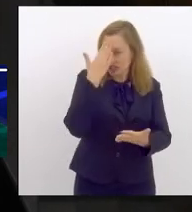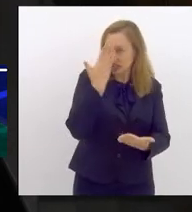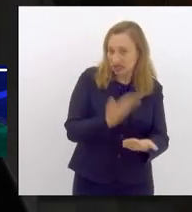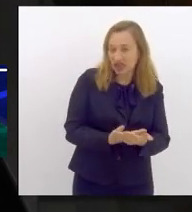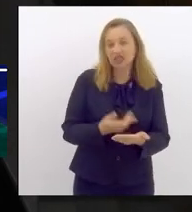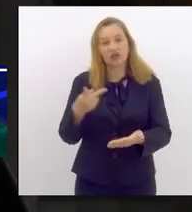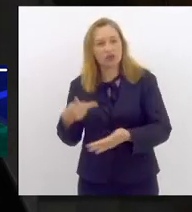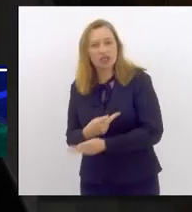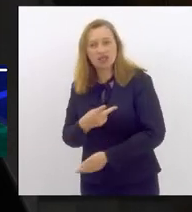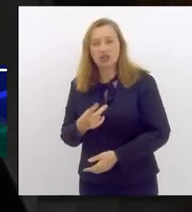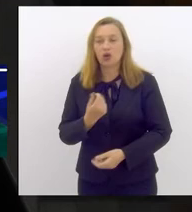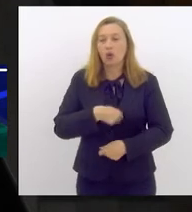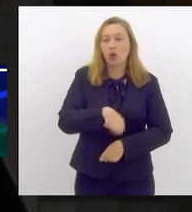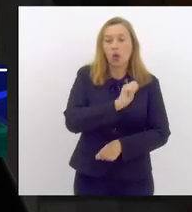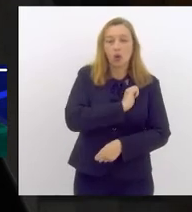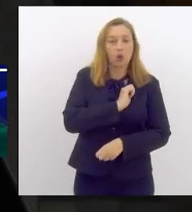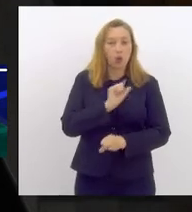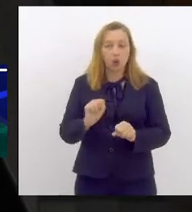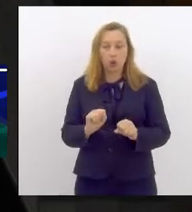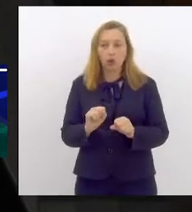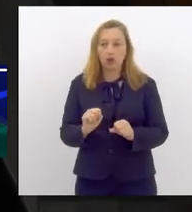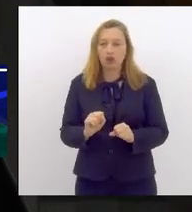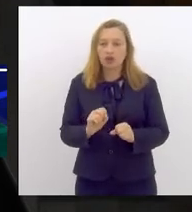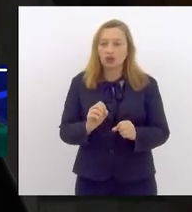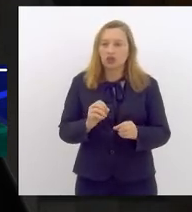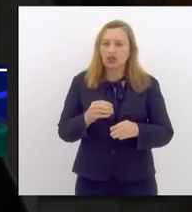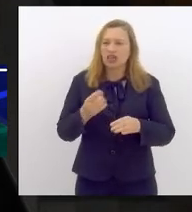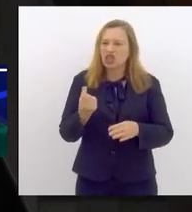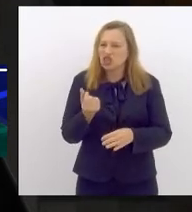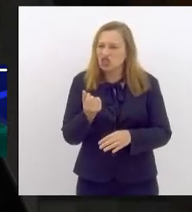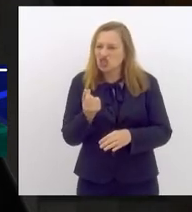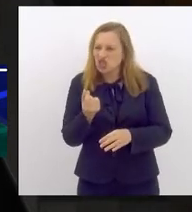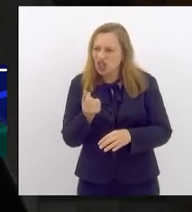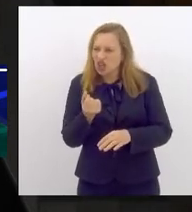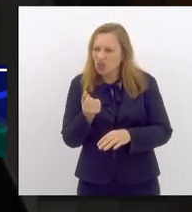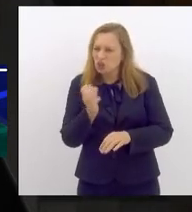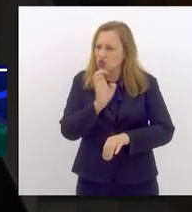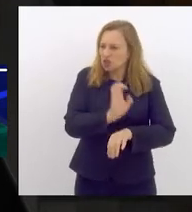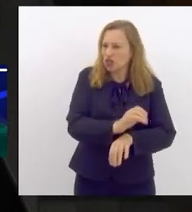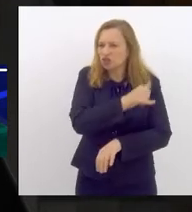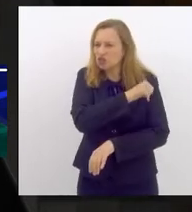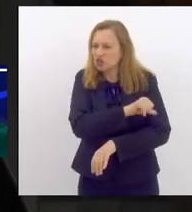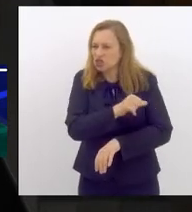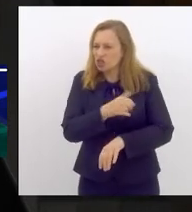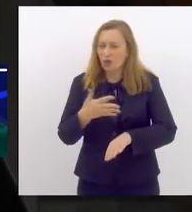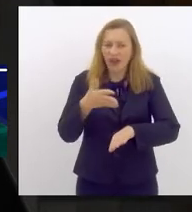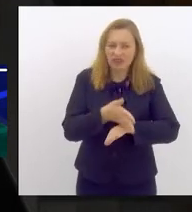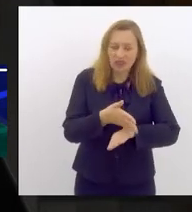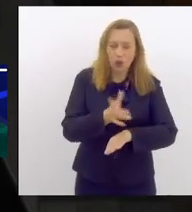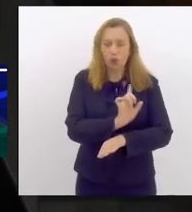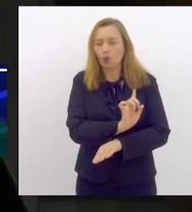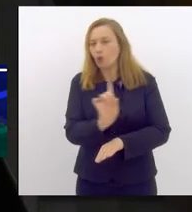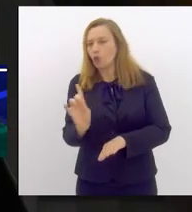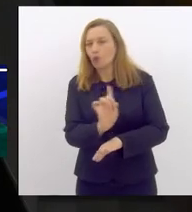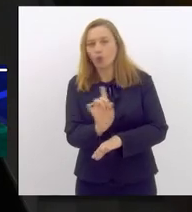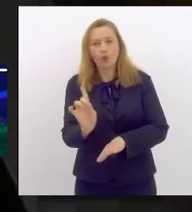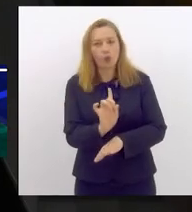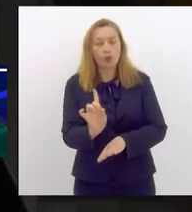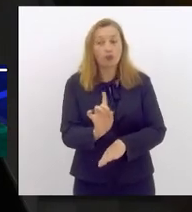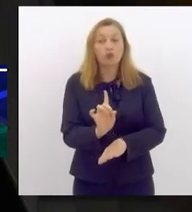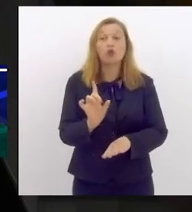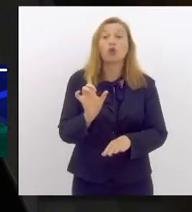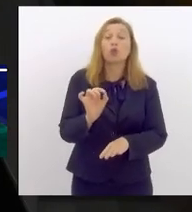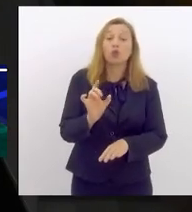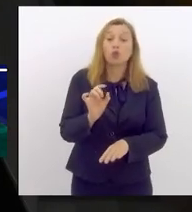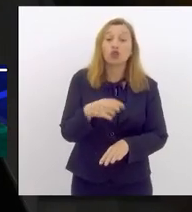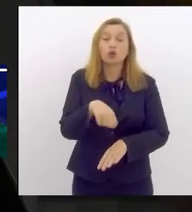o regime de apuração fiscal não injeta um centavo no Rio de Janeiro um centavo sequer Na verdade o que o